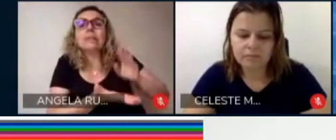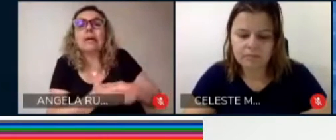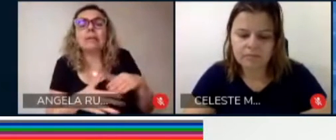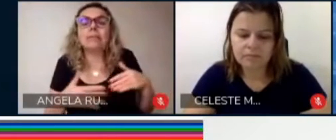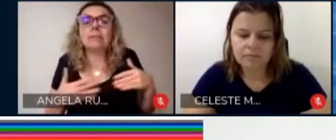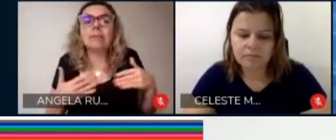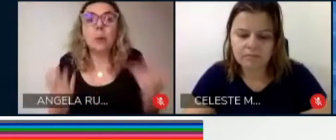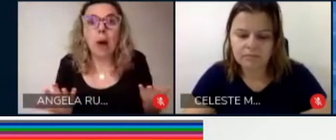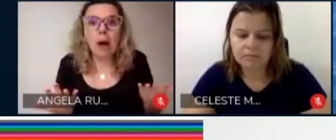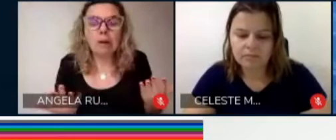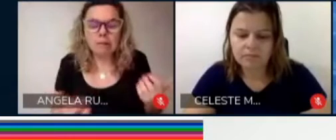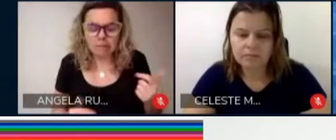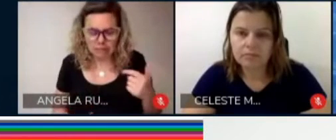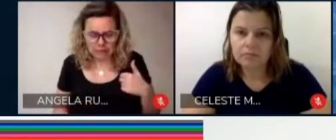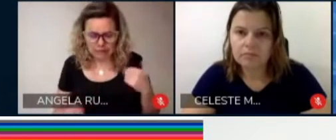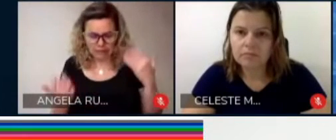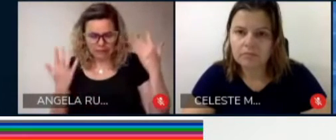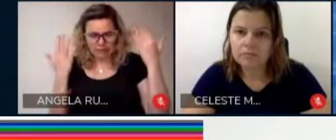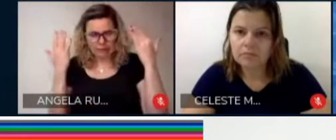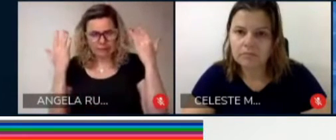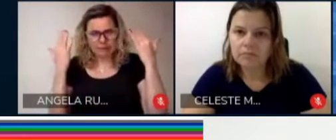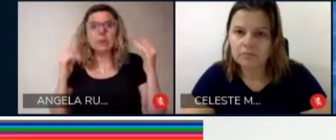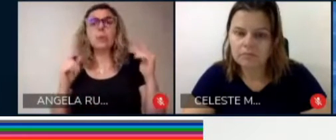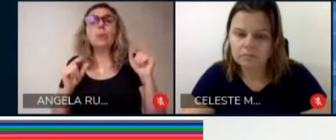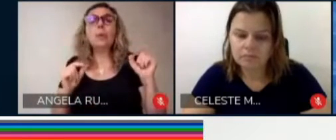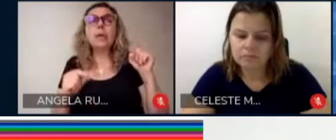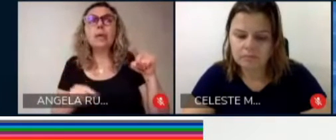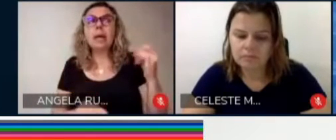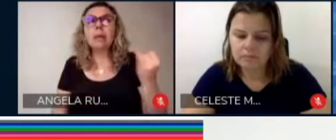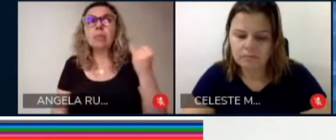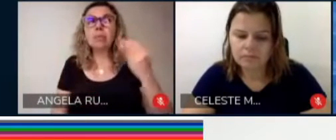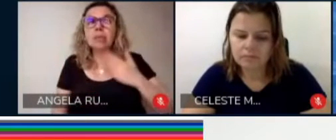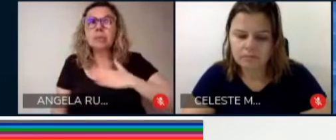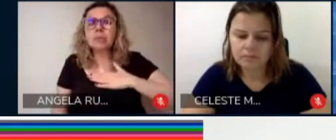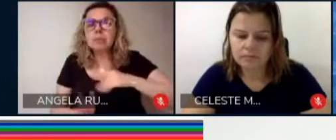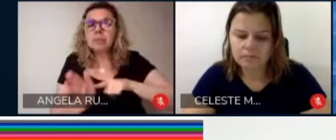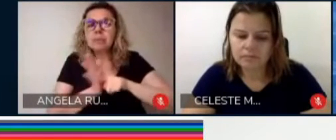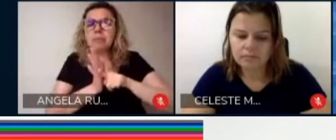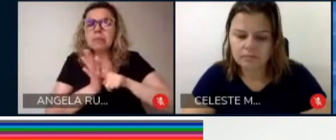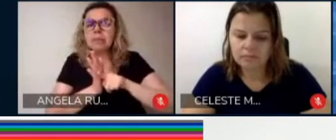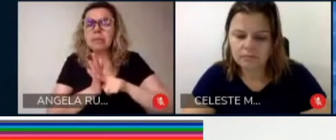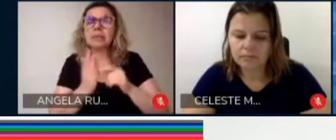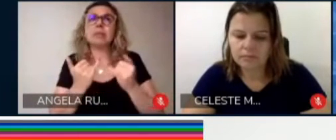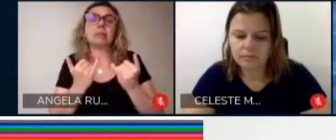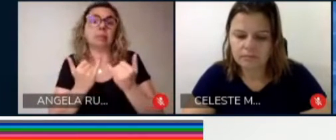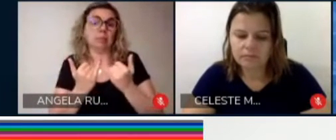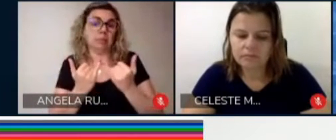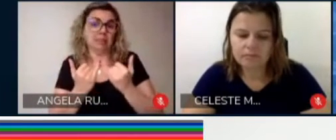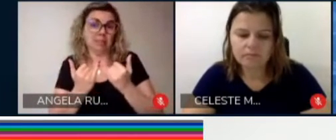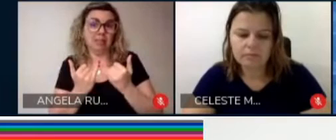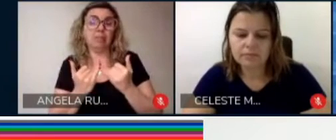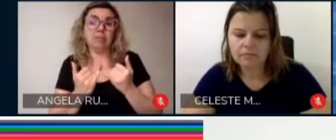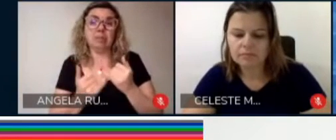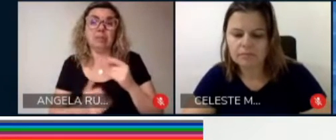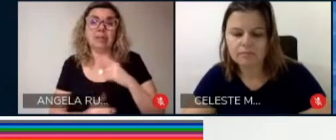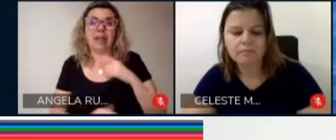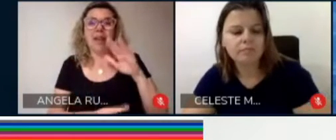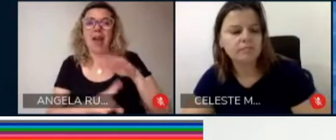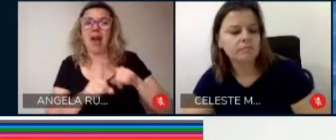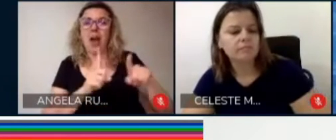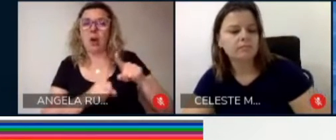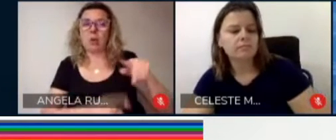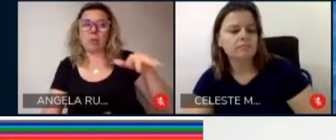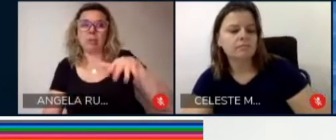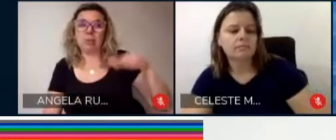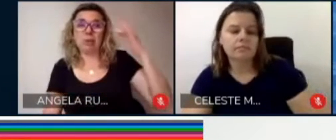começo a me perguntar, tá, mas o que é relevante para mim, né? Vocês vão ver, por exemplo, tem alguns filósofos que são